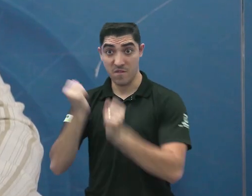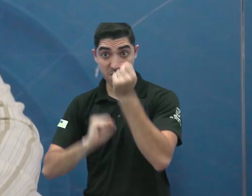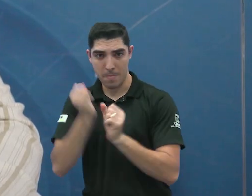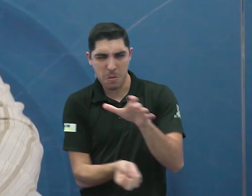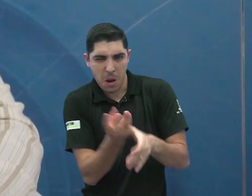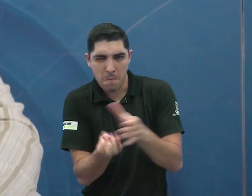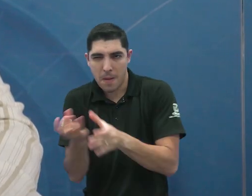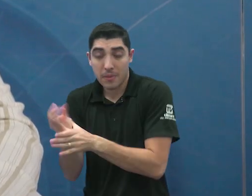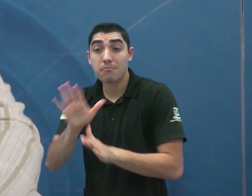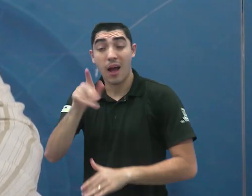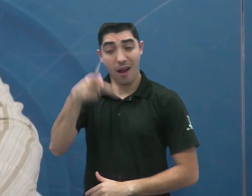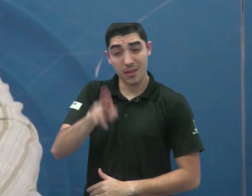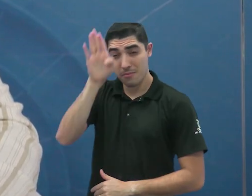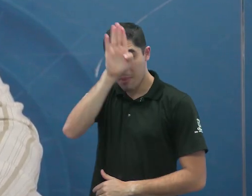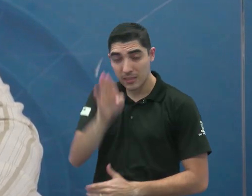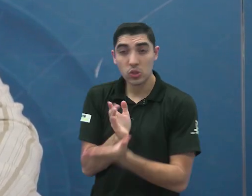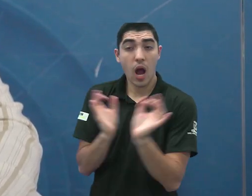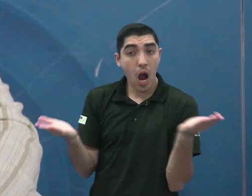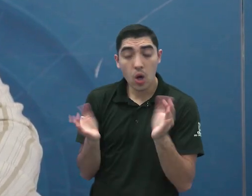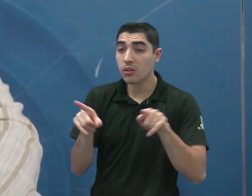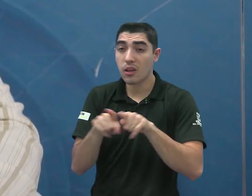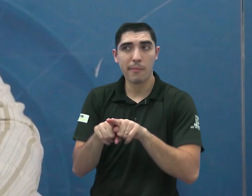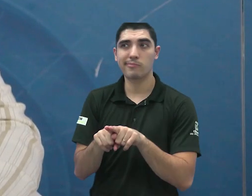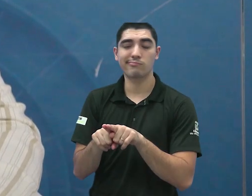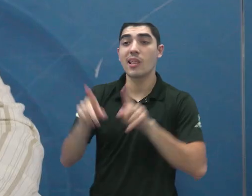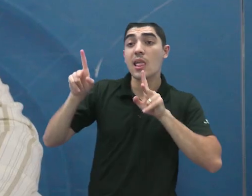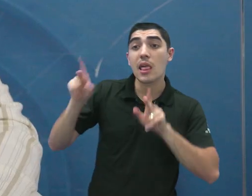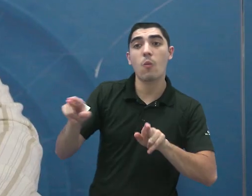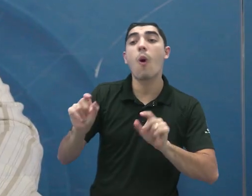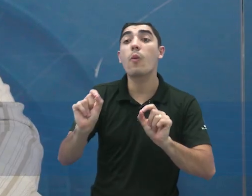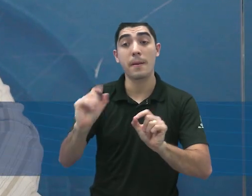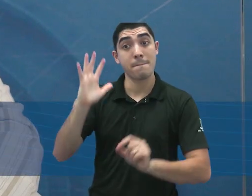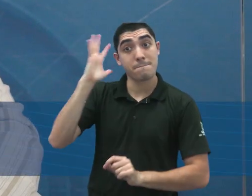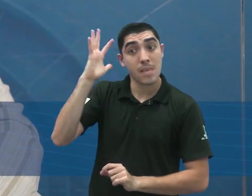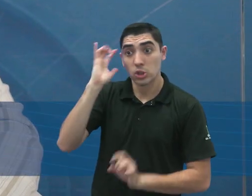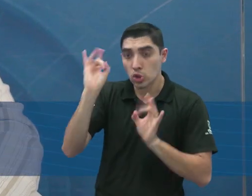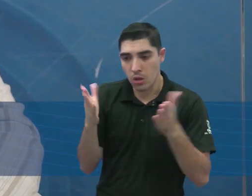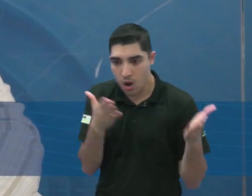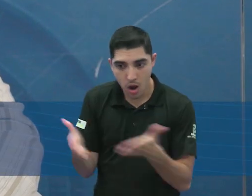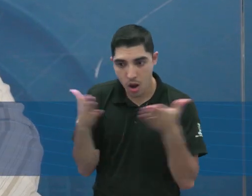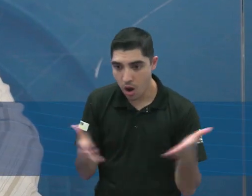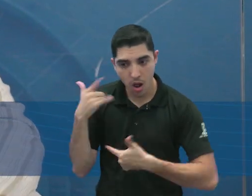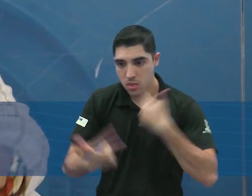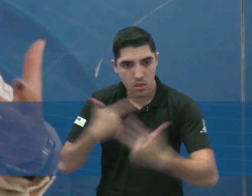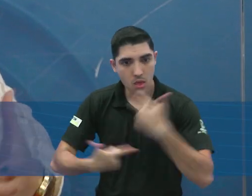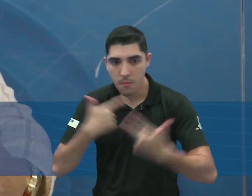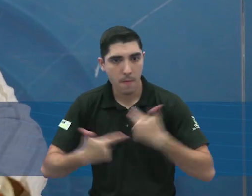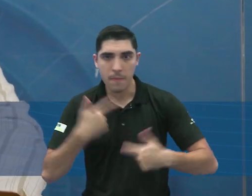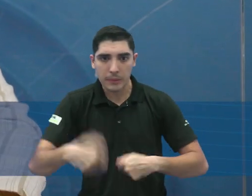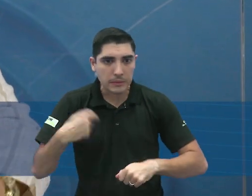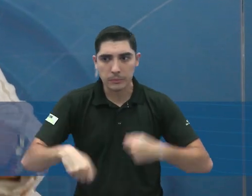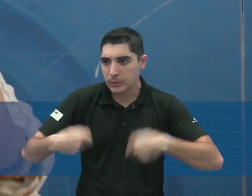Brasil se tornou muito também uma cultura de produtividade, né? Onde se cultiva muito a produtividade. E isso acaba gerando essas